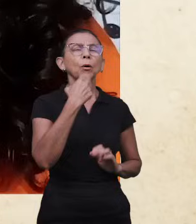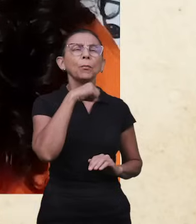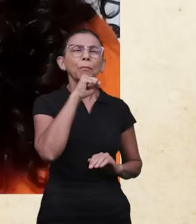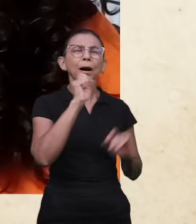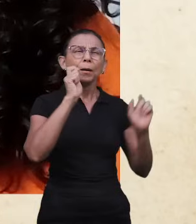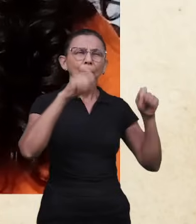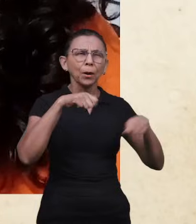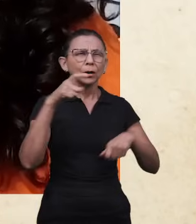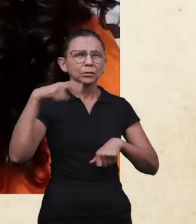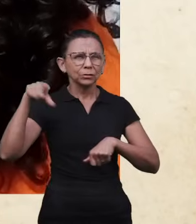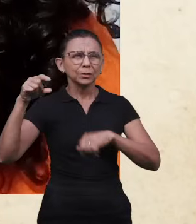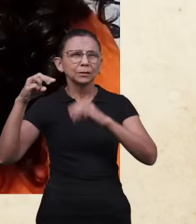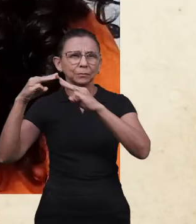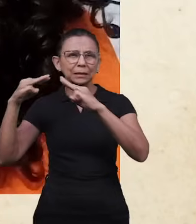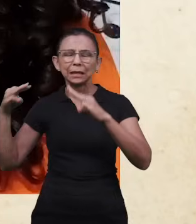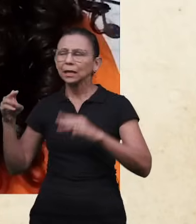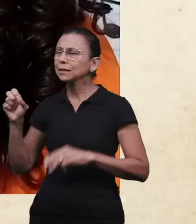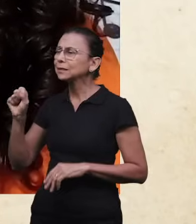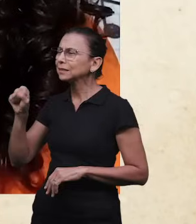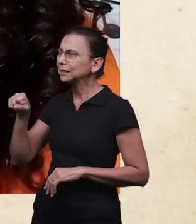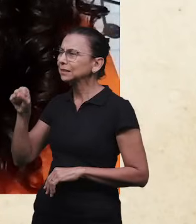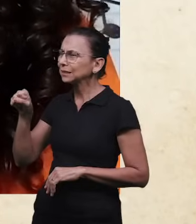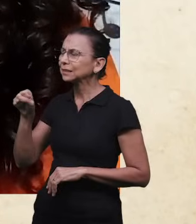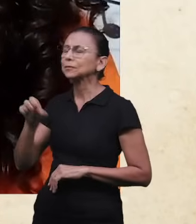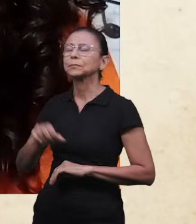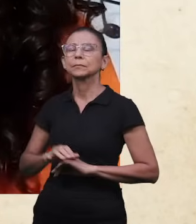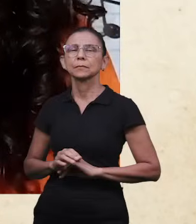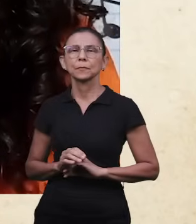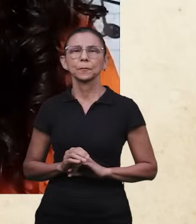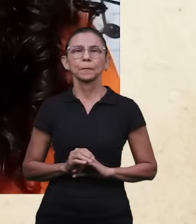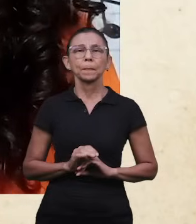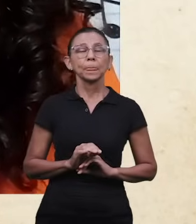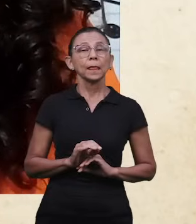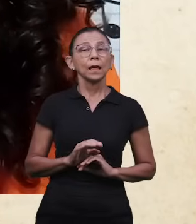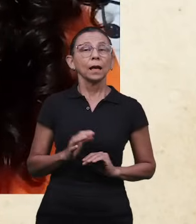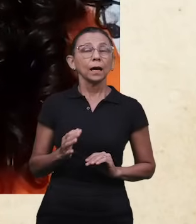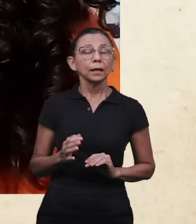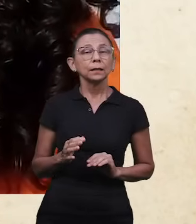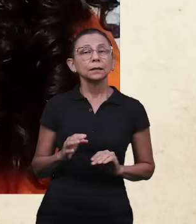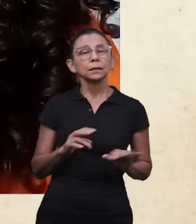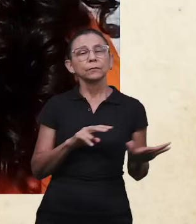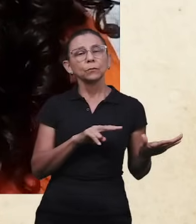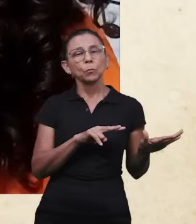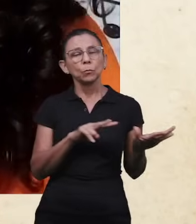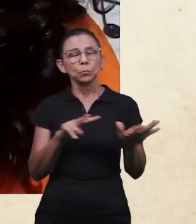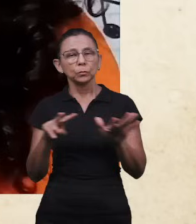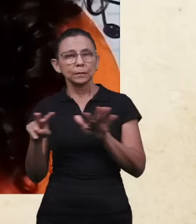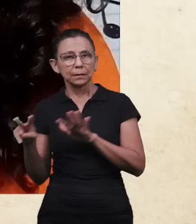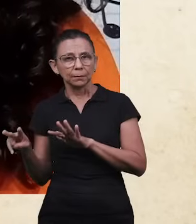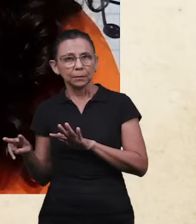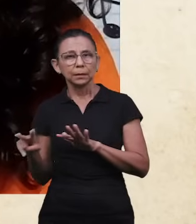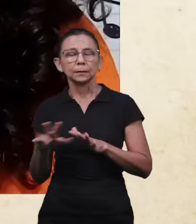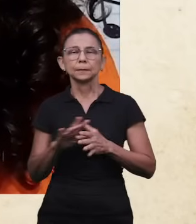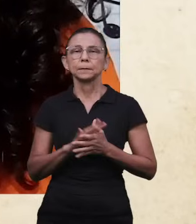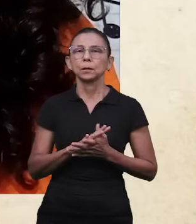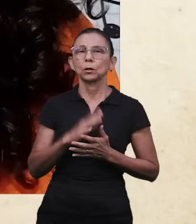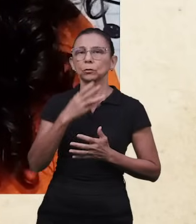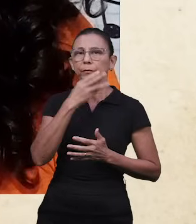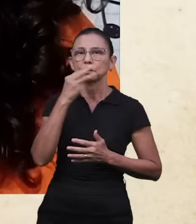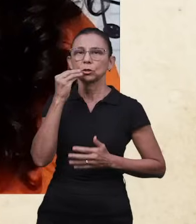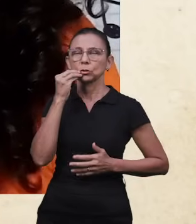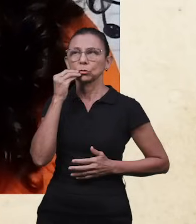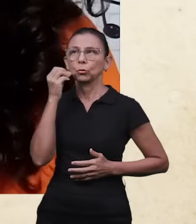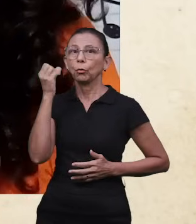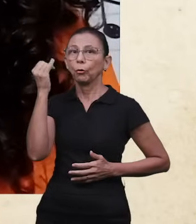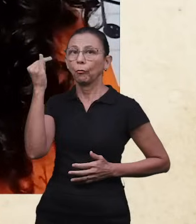teria. E na semana de preparação para o Manaim, eu coloquei diante do Senhor em que eu queria ter